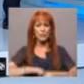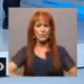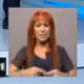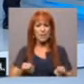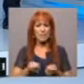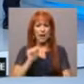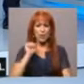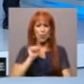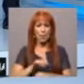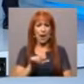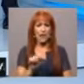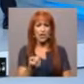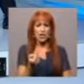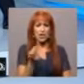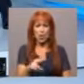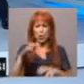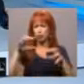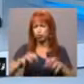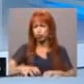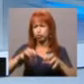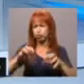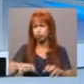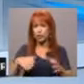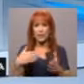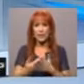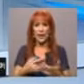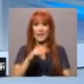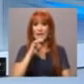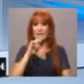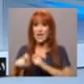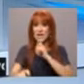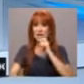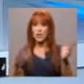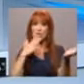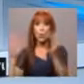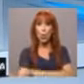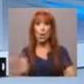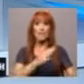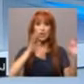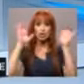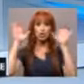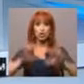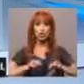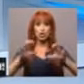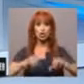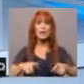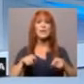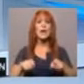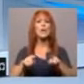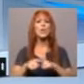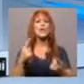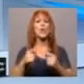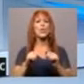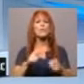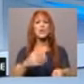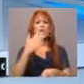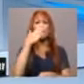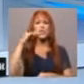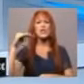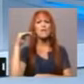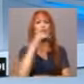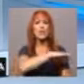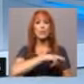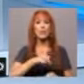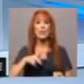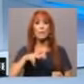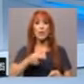ao mar Egeu, com muita precipitação, dá a emissão de avisos também de vento e precipitação. Aqui a passagem de algumas superfícies frontais frias e na